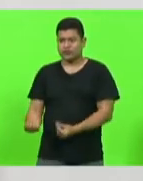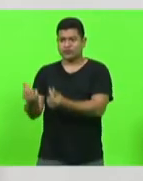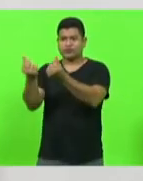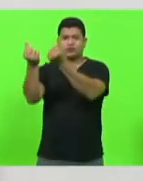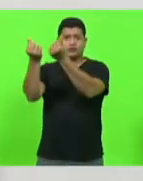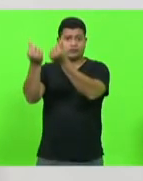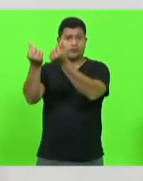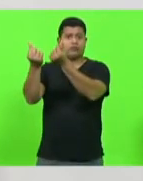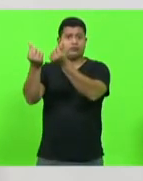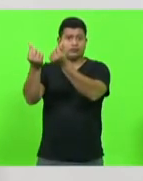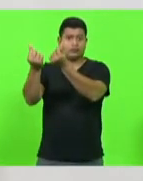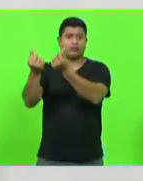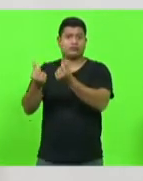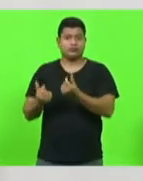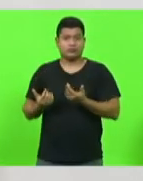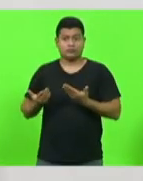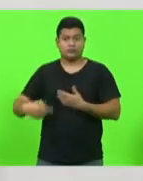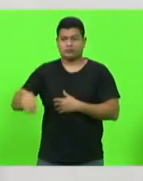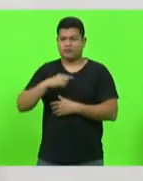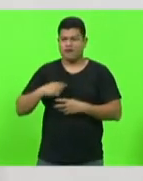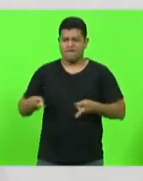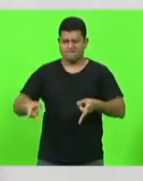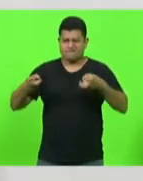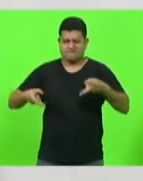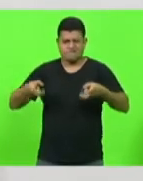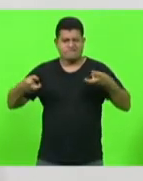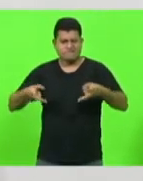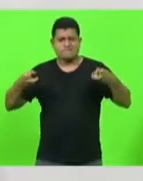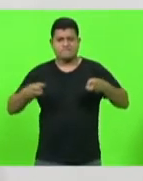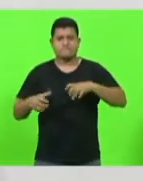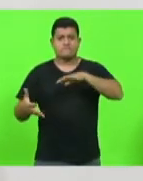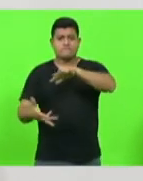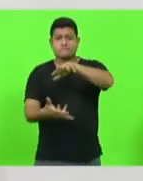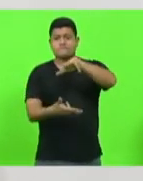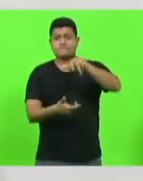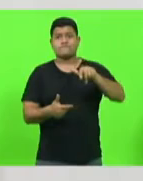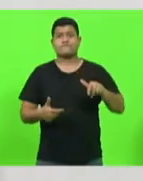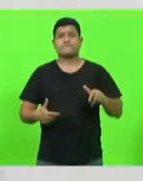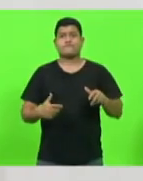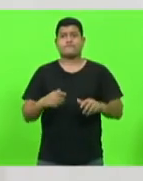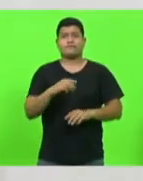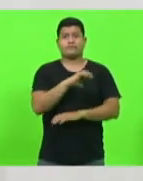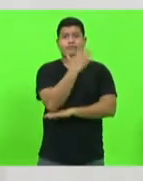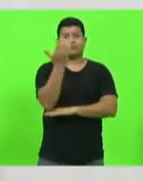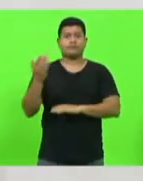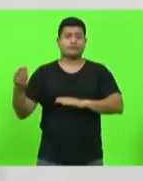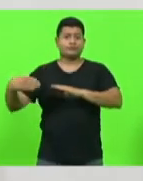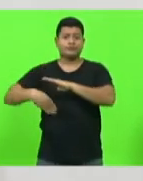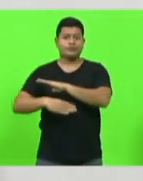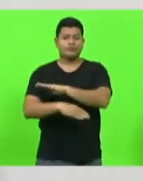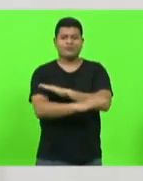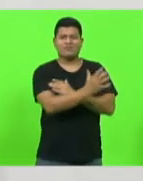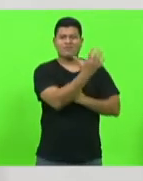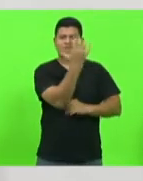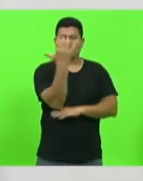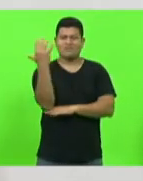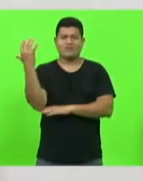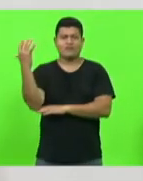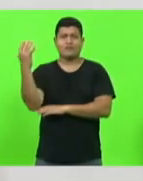ganância, exploramos o planeta, o ambiente, o ecossistema e vamos ao mesmo tempo